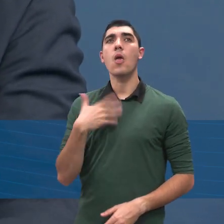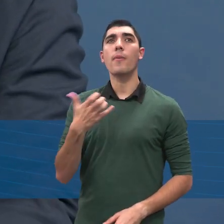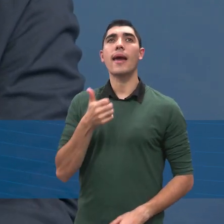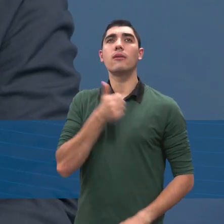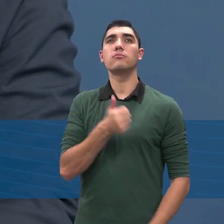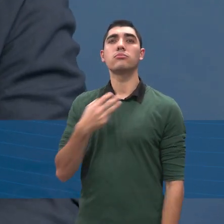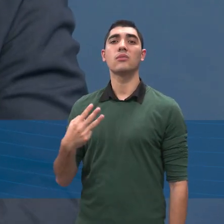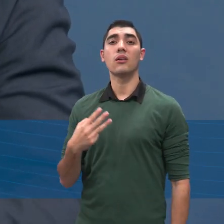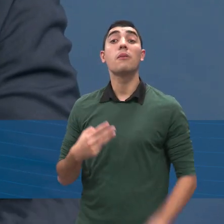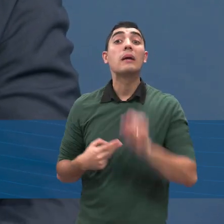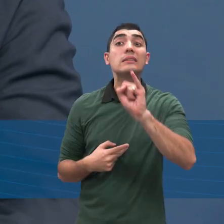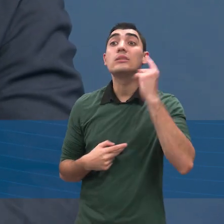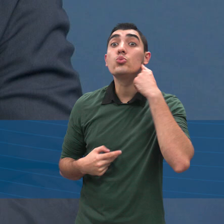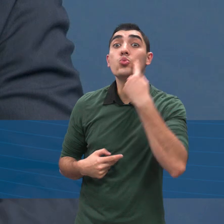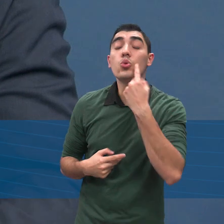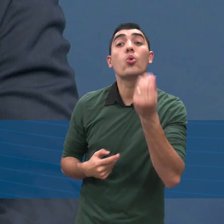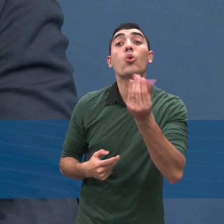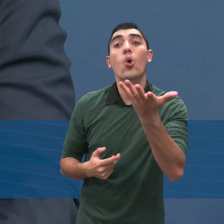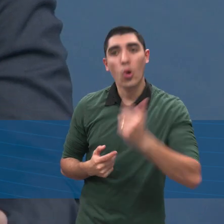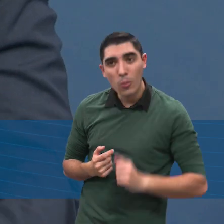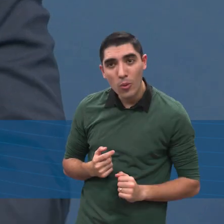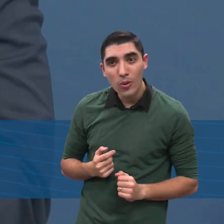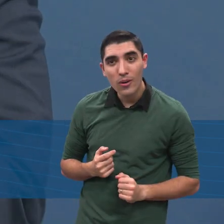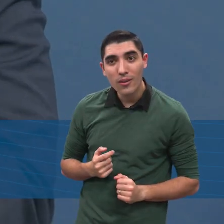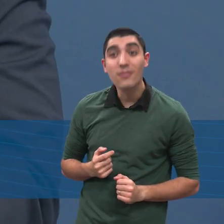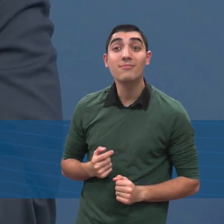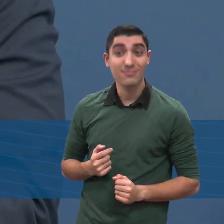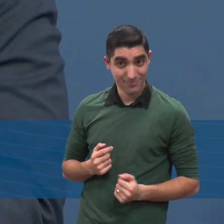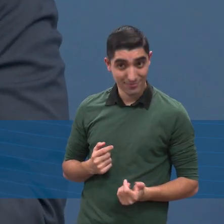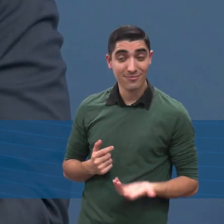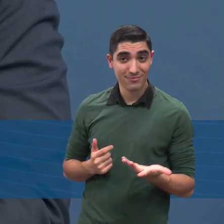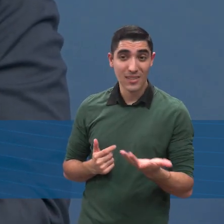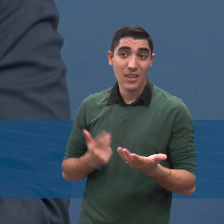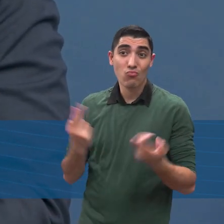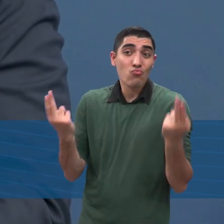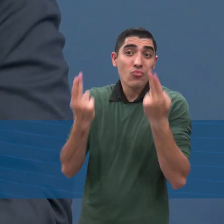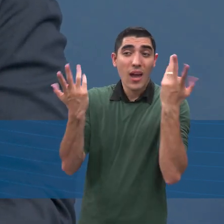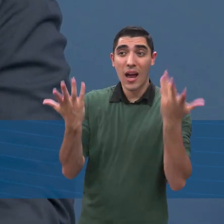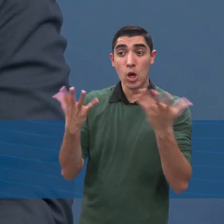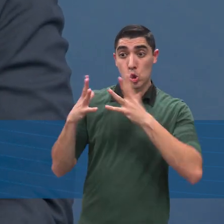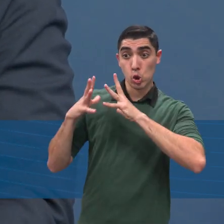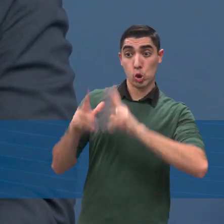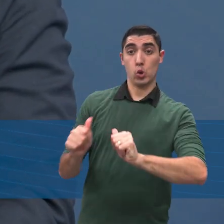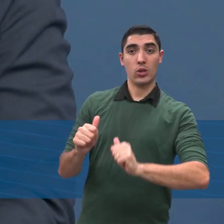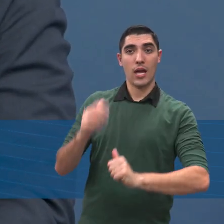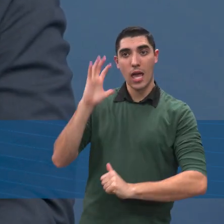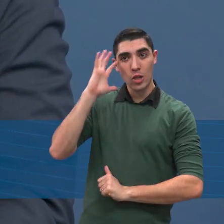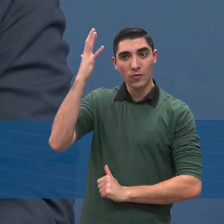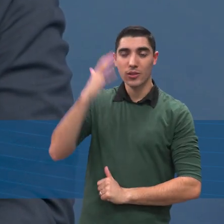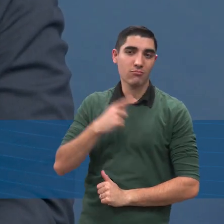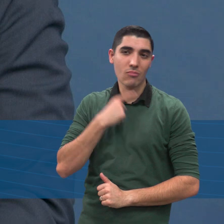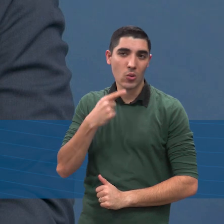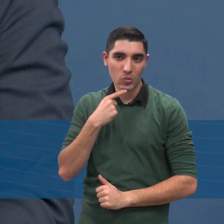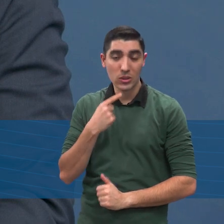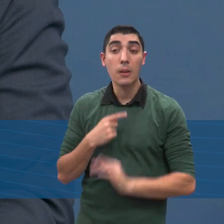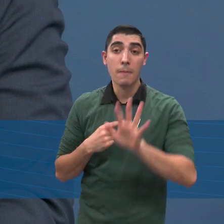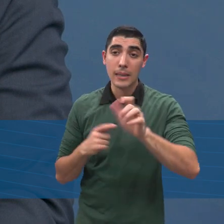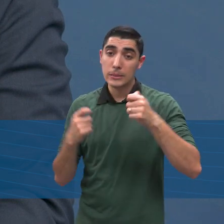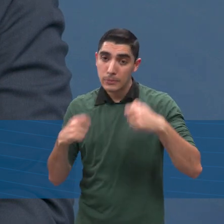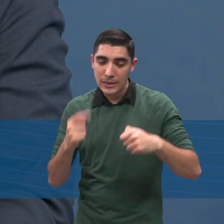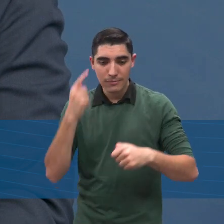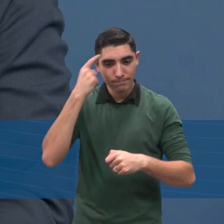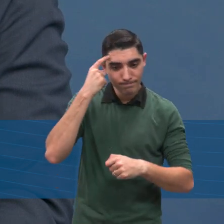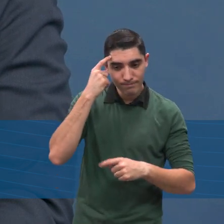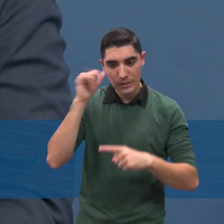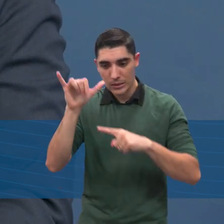fala, a pessoa é muda, então, sabe, como é que você vai resolver todos? Não tem como você resolver tudo, mas hoje em dia tudo é muito